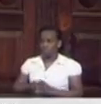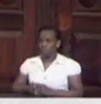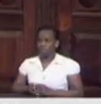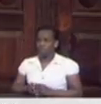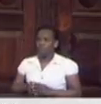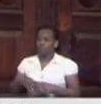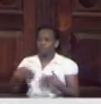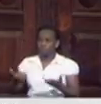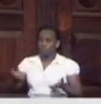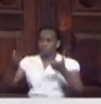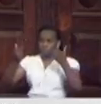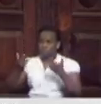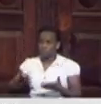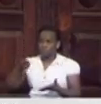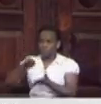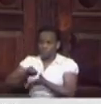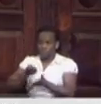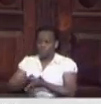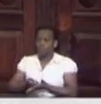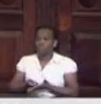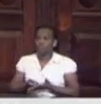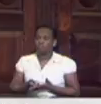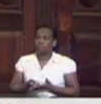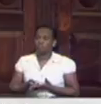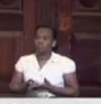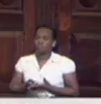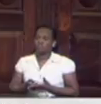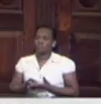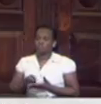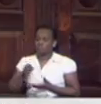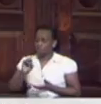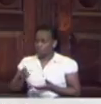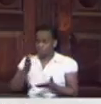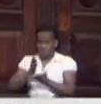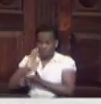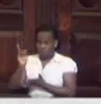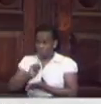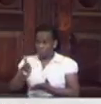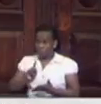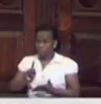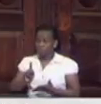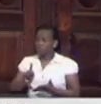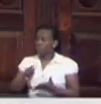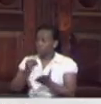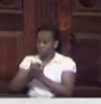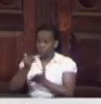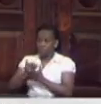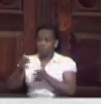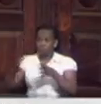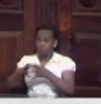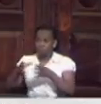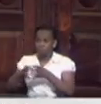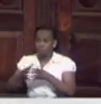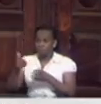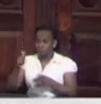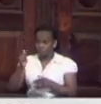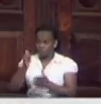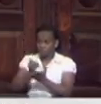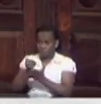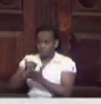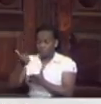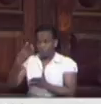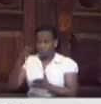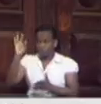quando coloca como exigência, se não aprovar a majoração da alíquota de 11% para